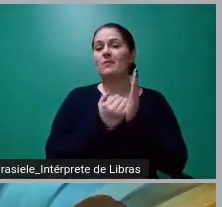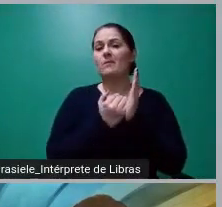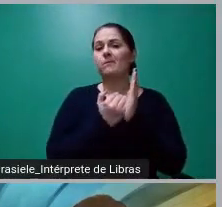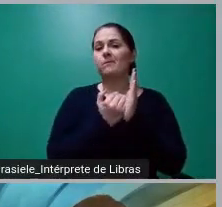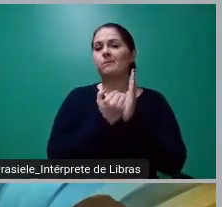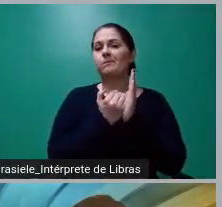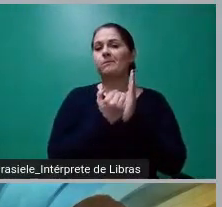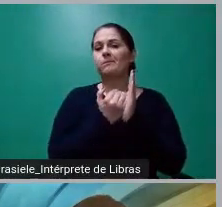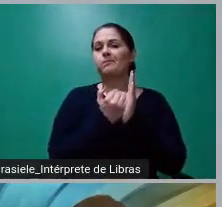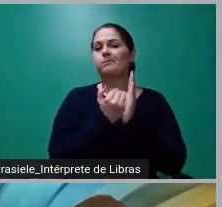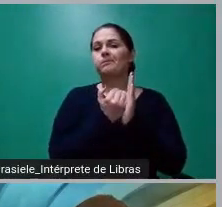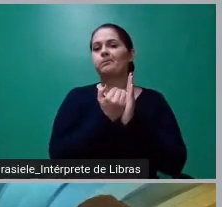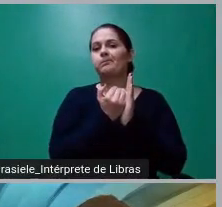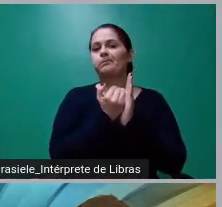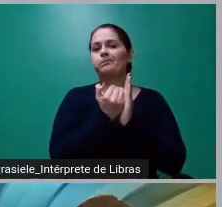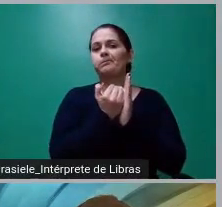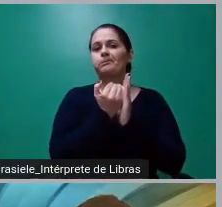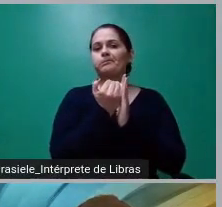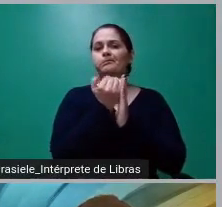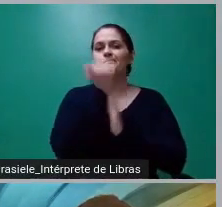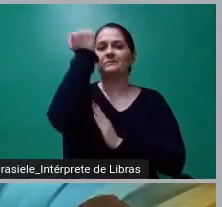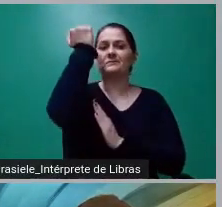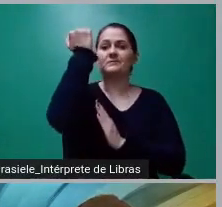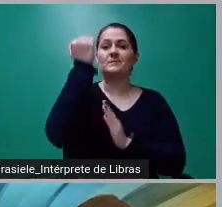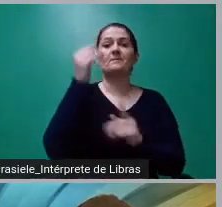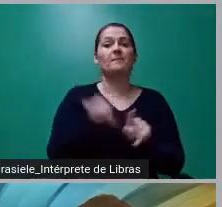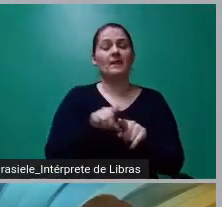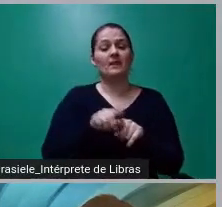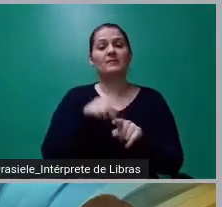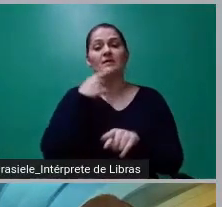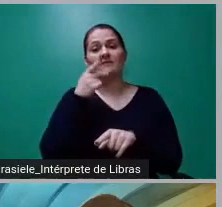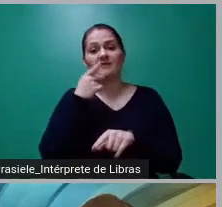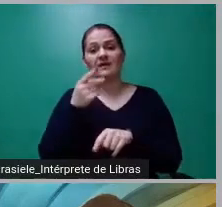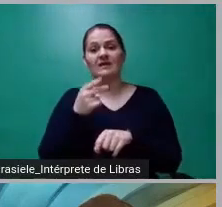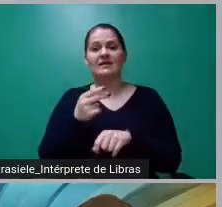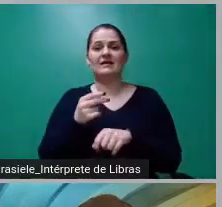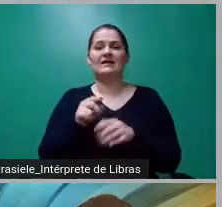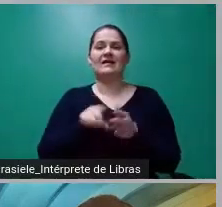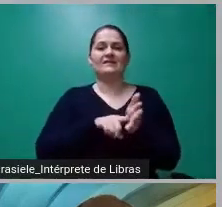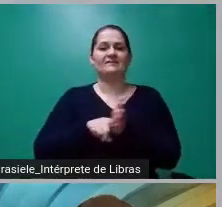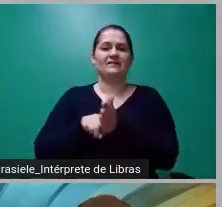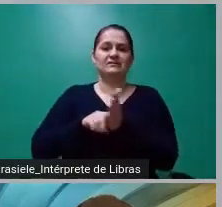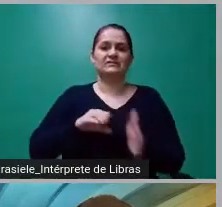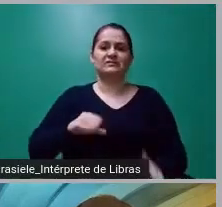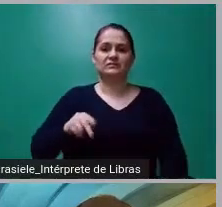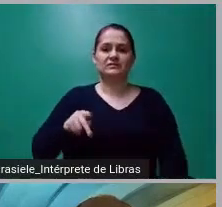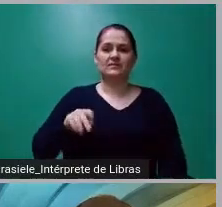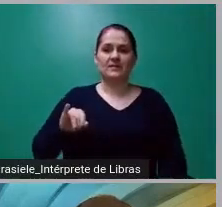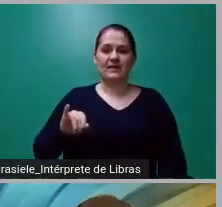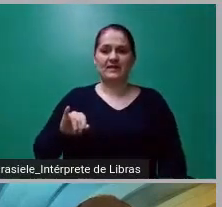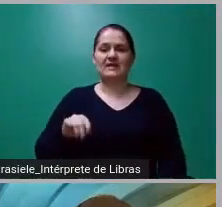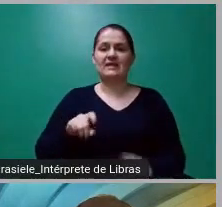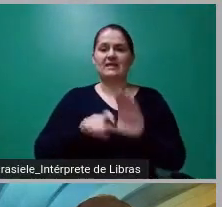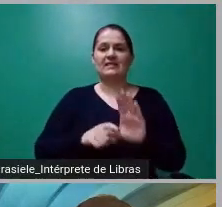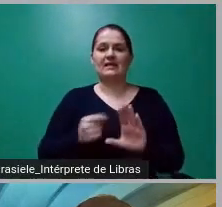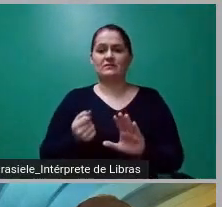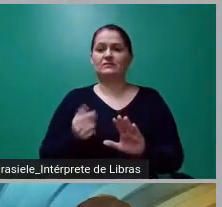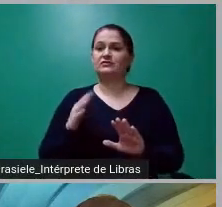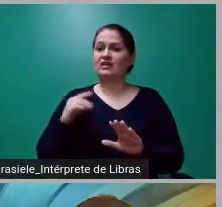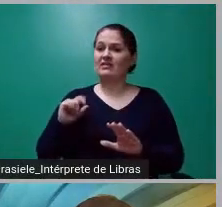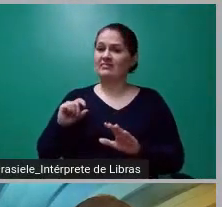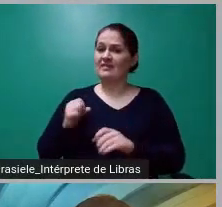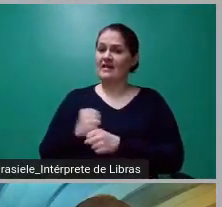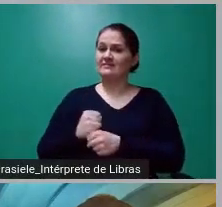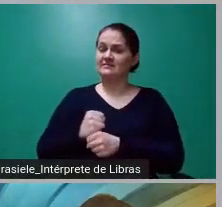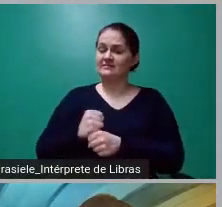terceiro, é preciso dizer que as investigações da CPI da dívida há mais de 10 anos já provaram que dentro da chamada rolagem